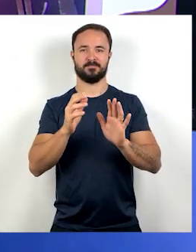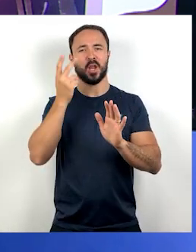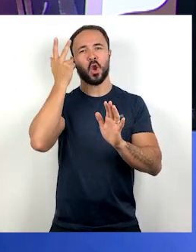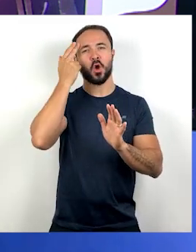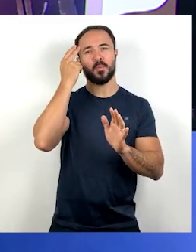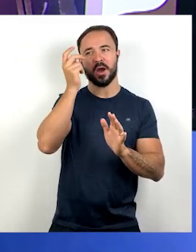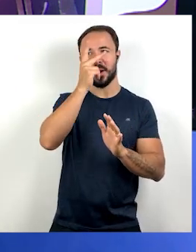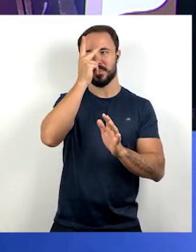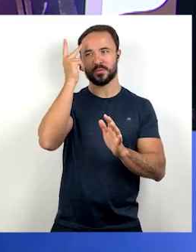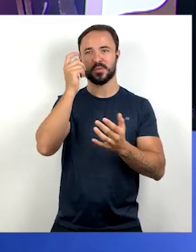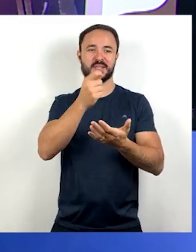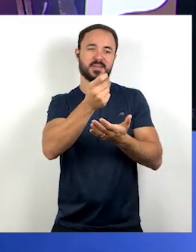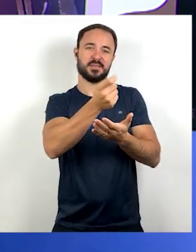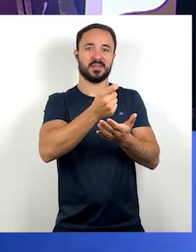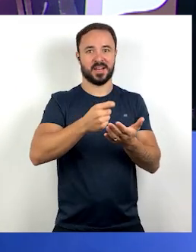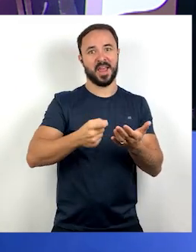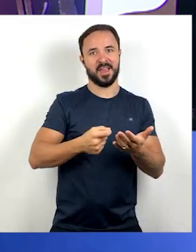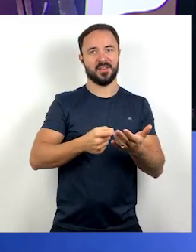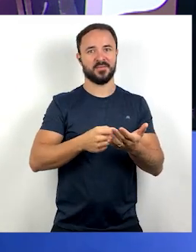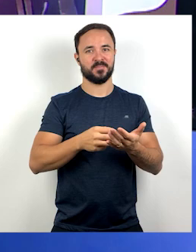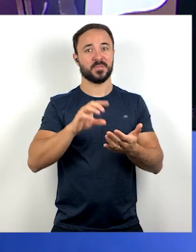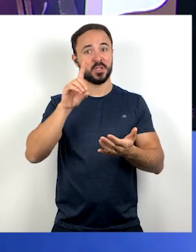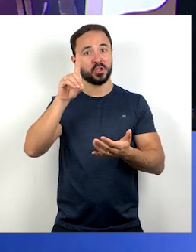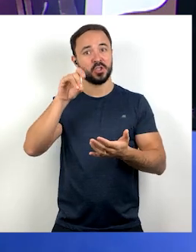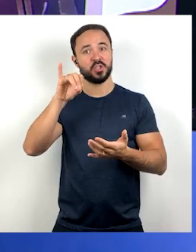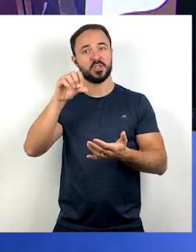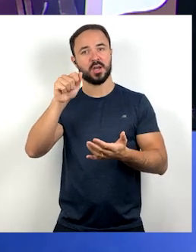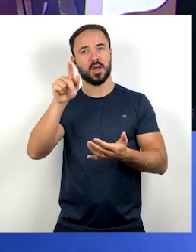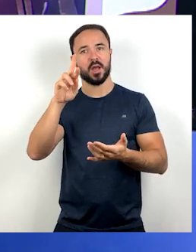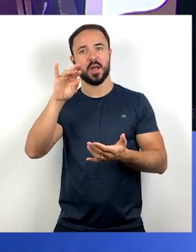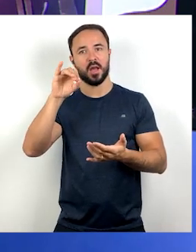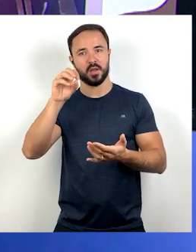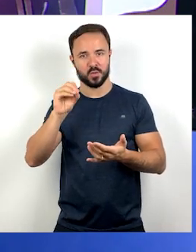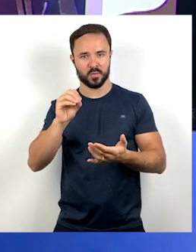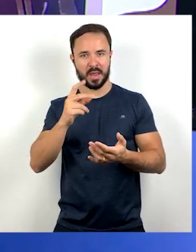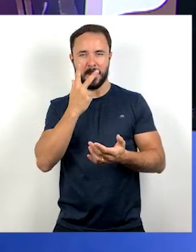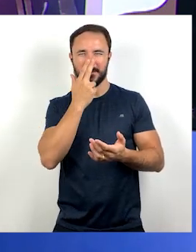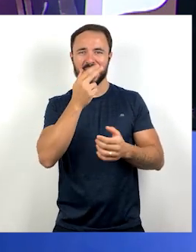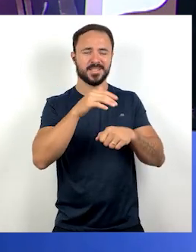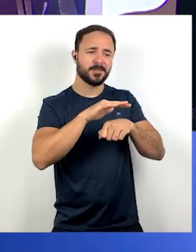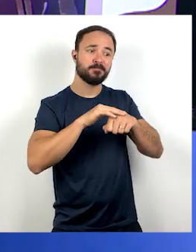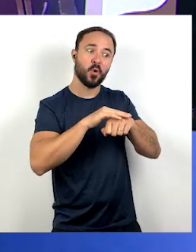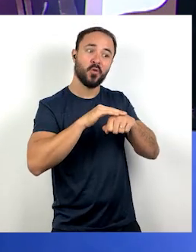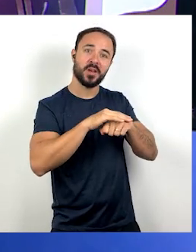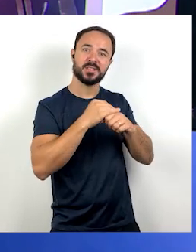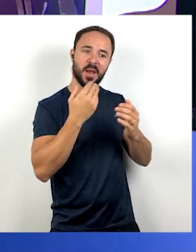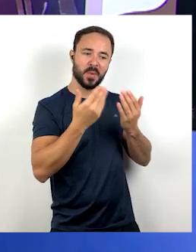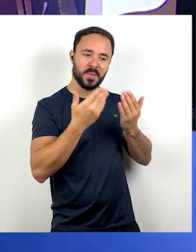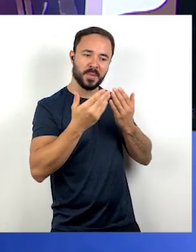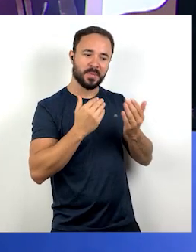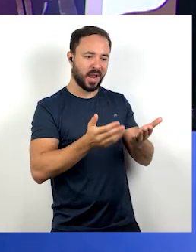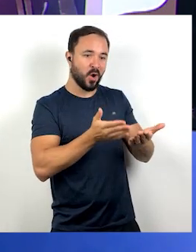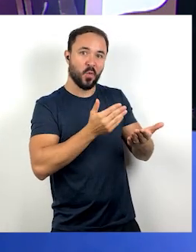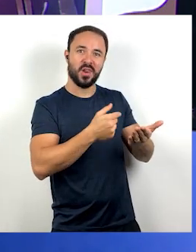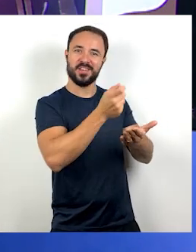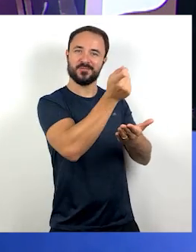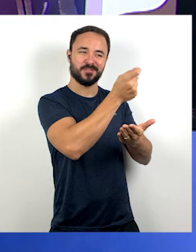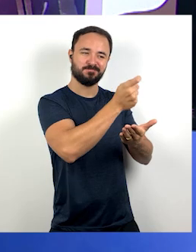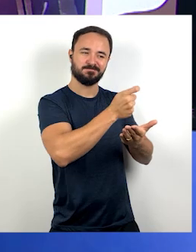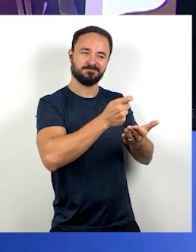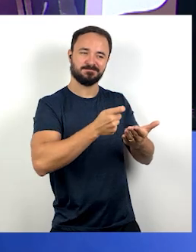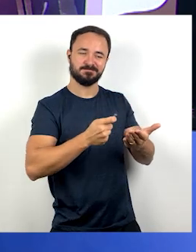um diário acaba conversando com o texto ou criando uma personagem, no caso da Anne,